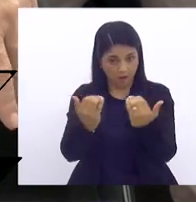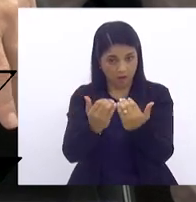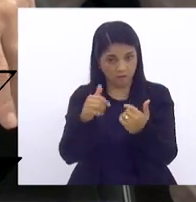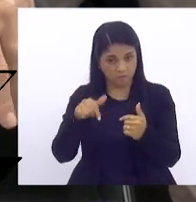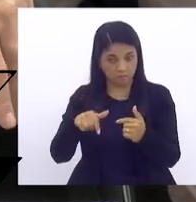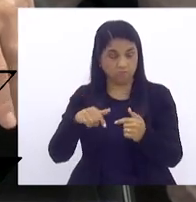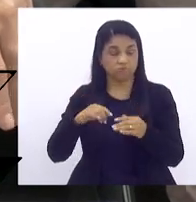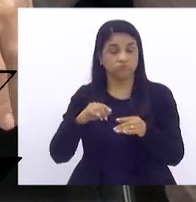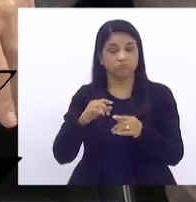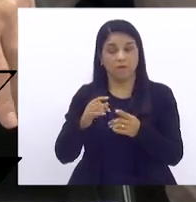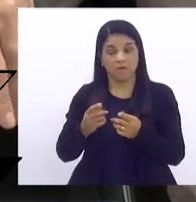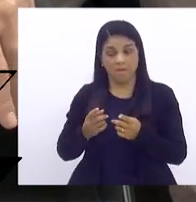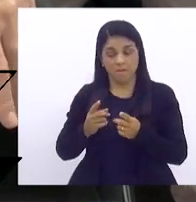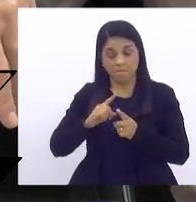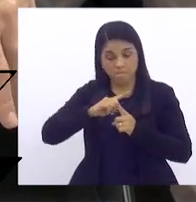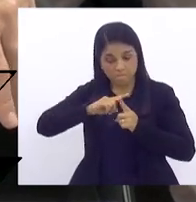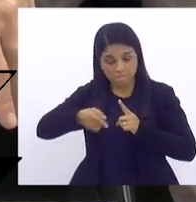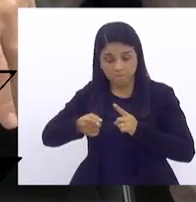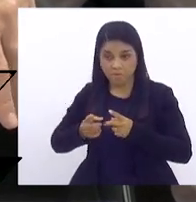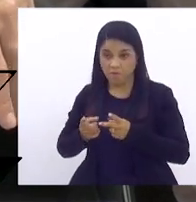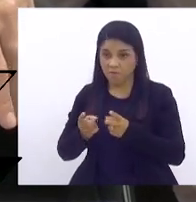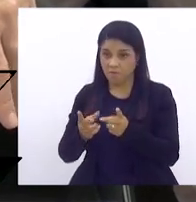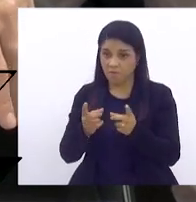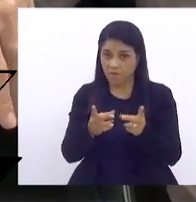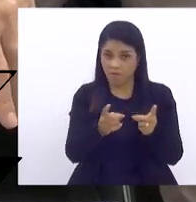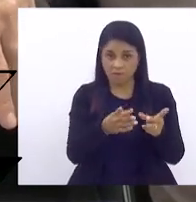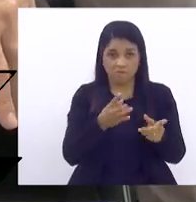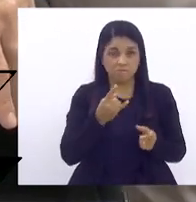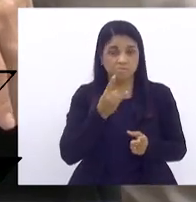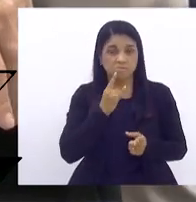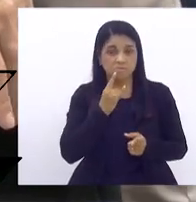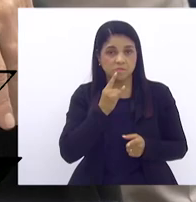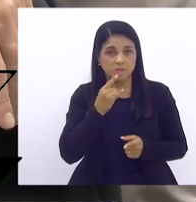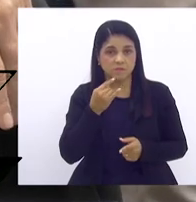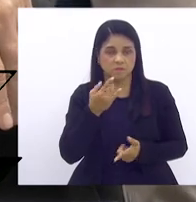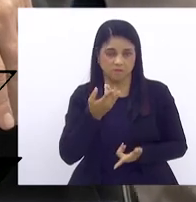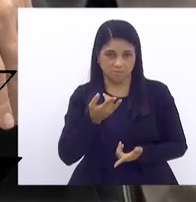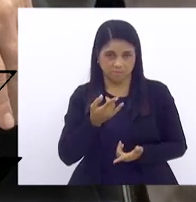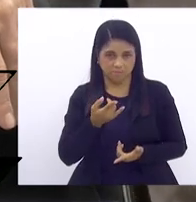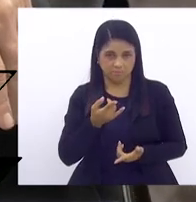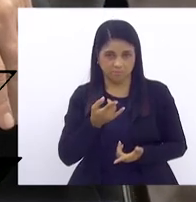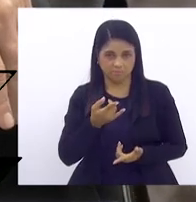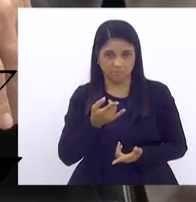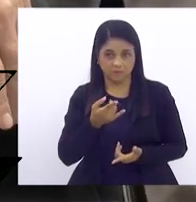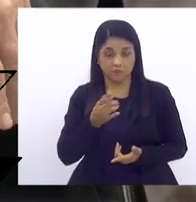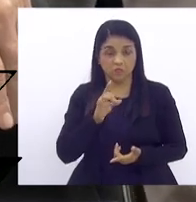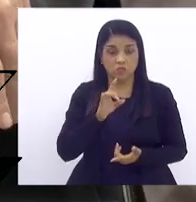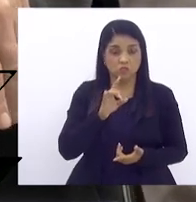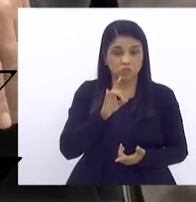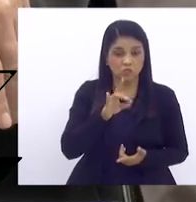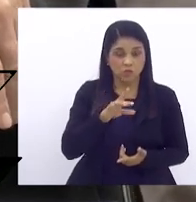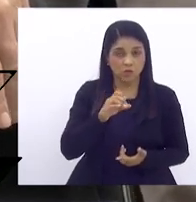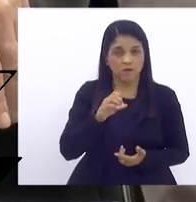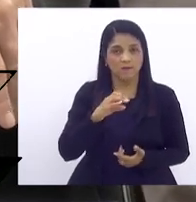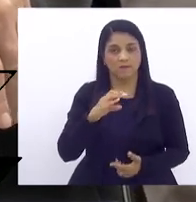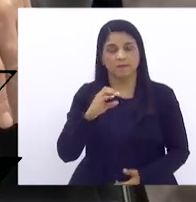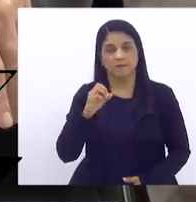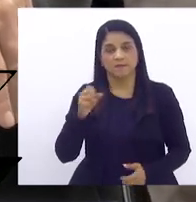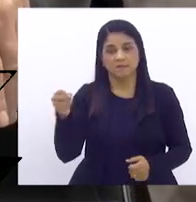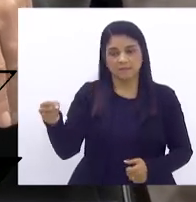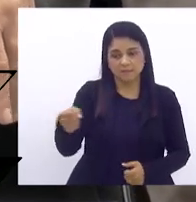proibiu a venda de qualquer bebida alcoólica somente se fosse a cerveja do